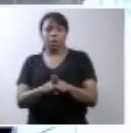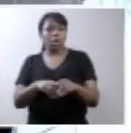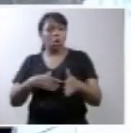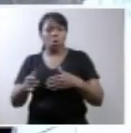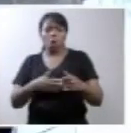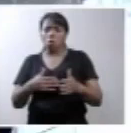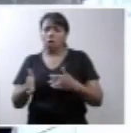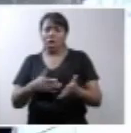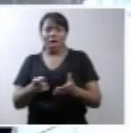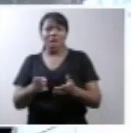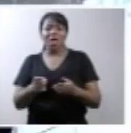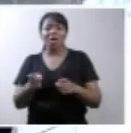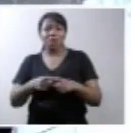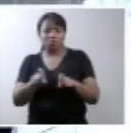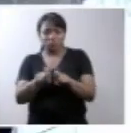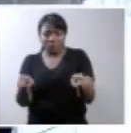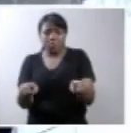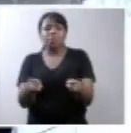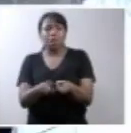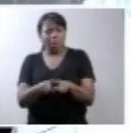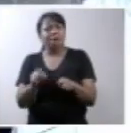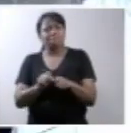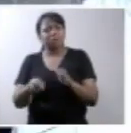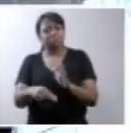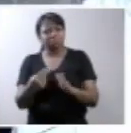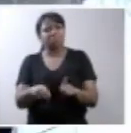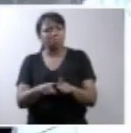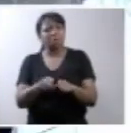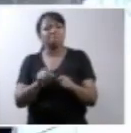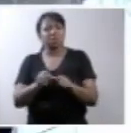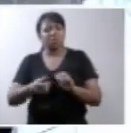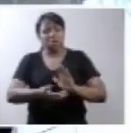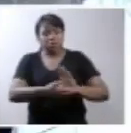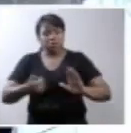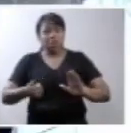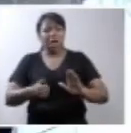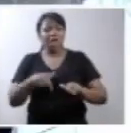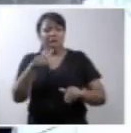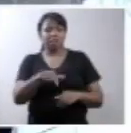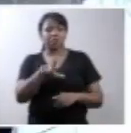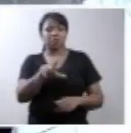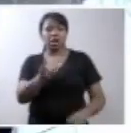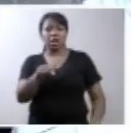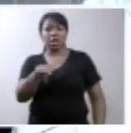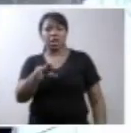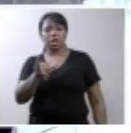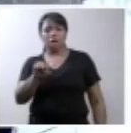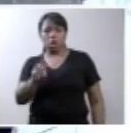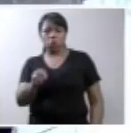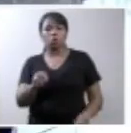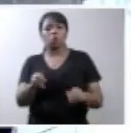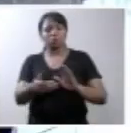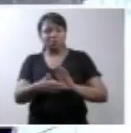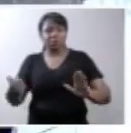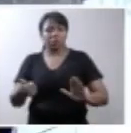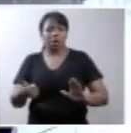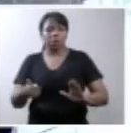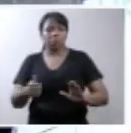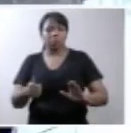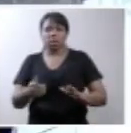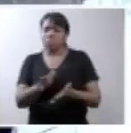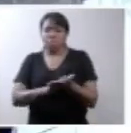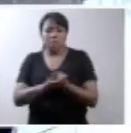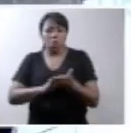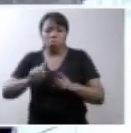polidrâmnio qualquer ginecologista faz em geral o obstet está apto a realizá-las é tirar o líquido anódico faz uma punção no útero e